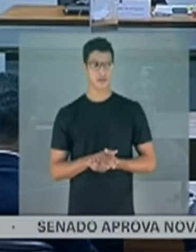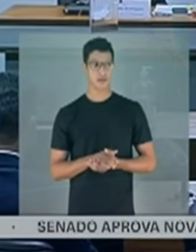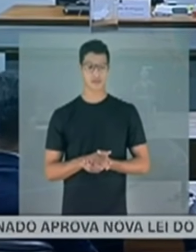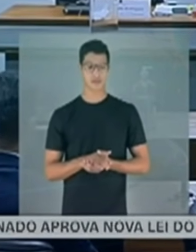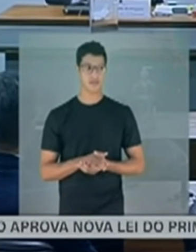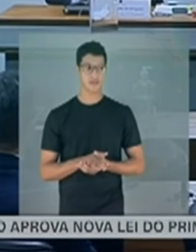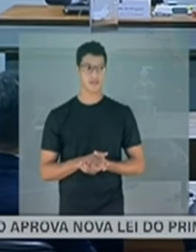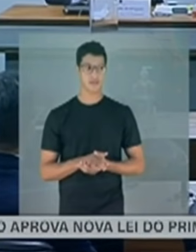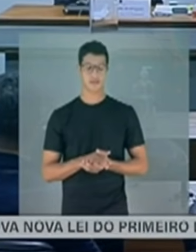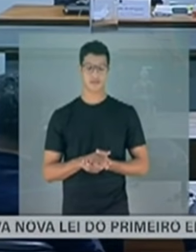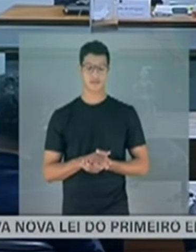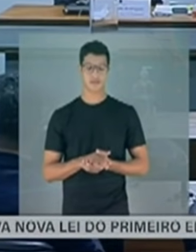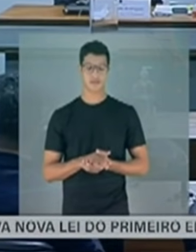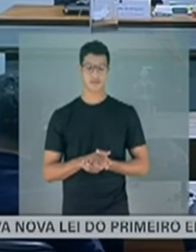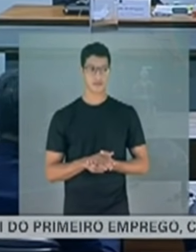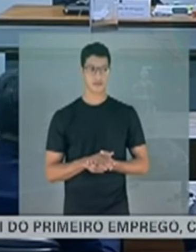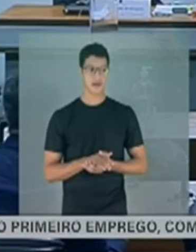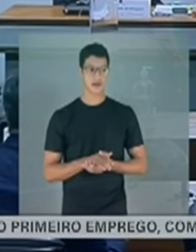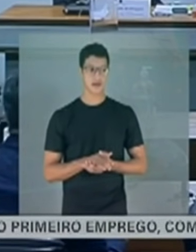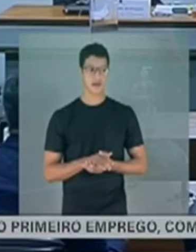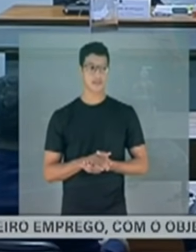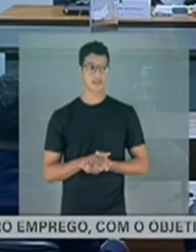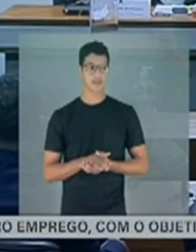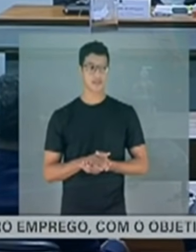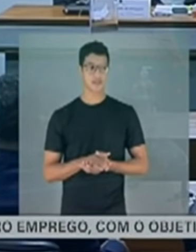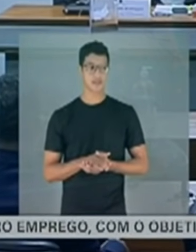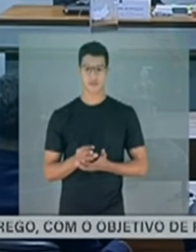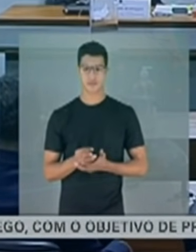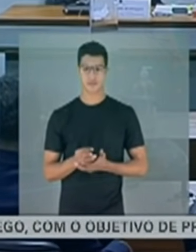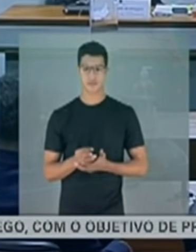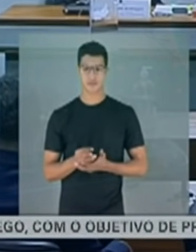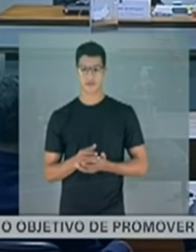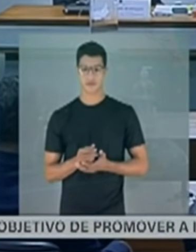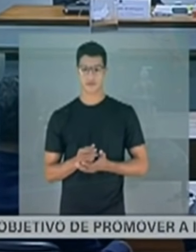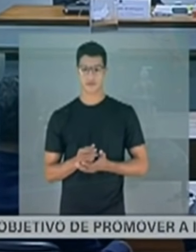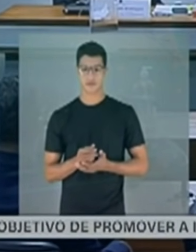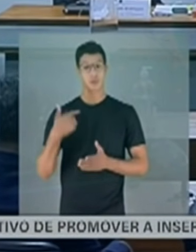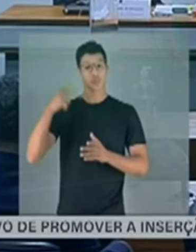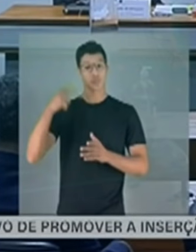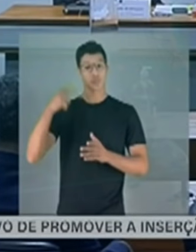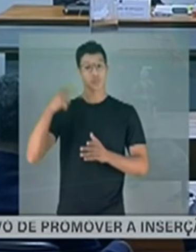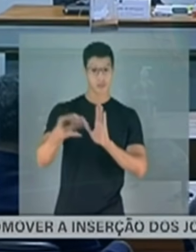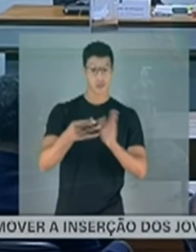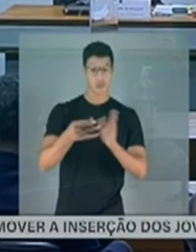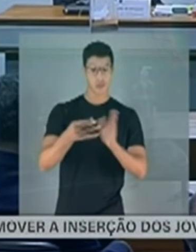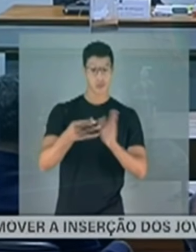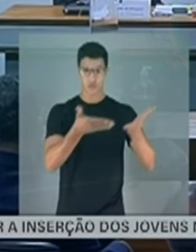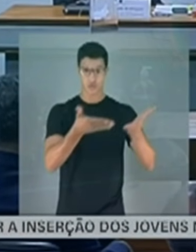em votação o seu ofício e o seu requerimento de convidar